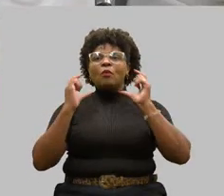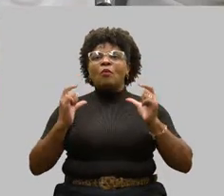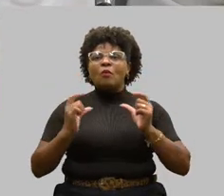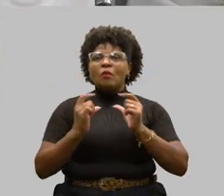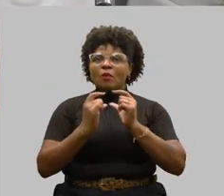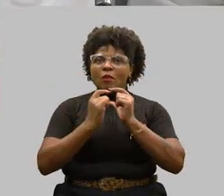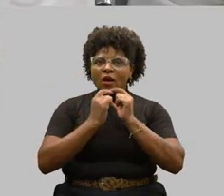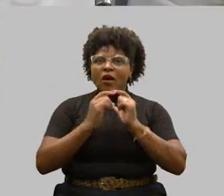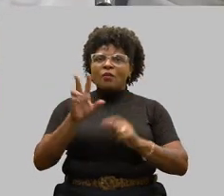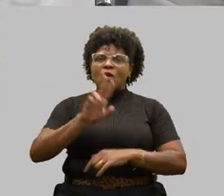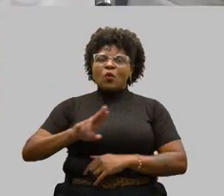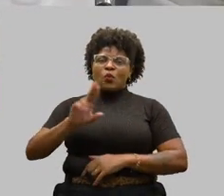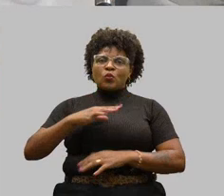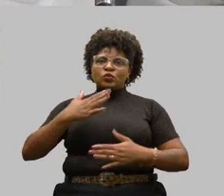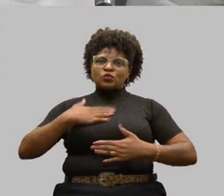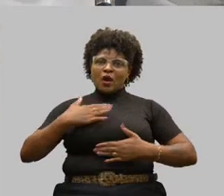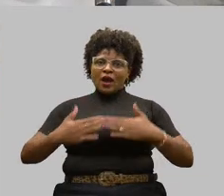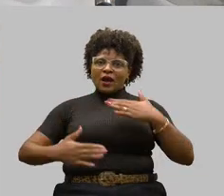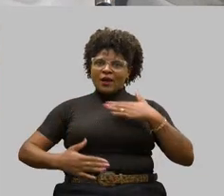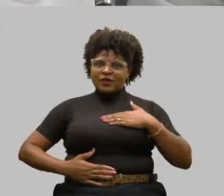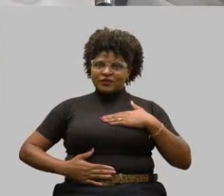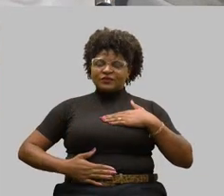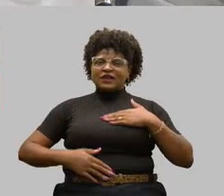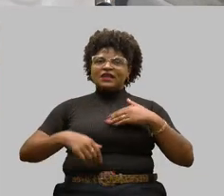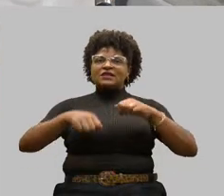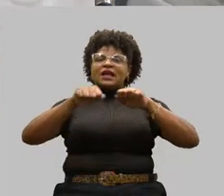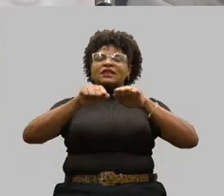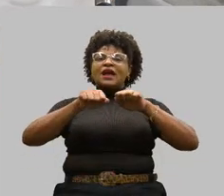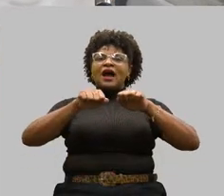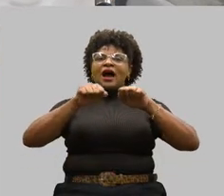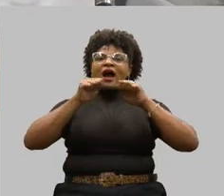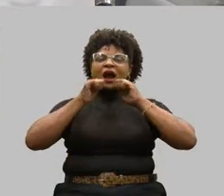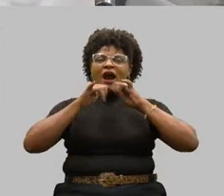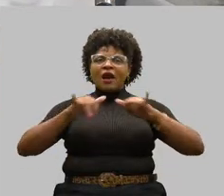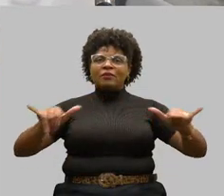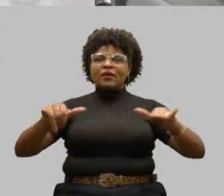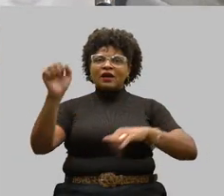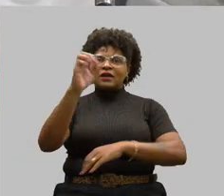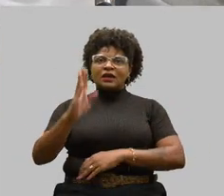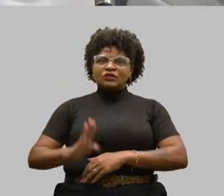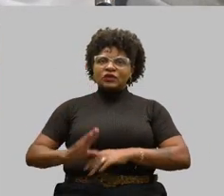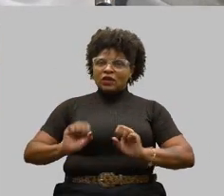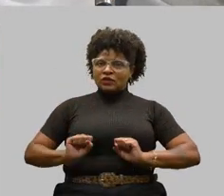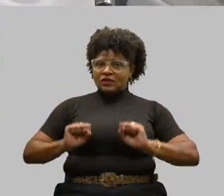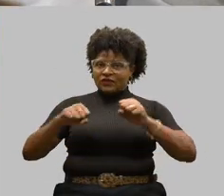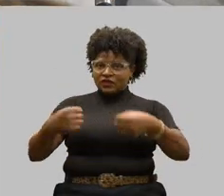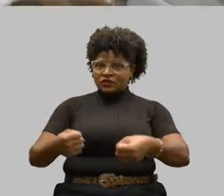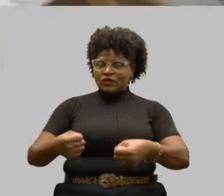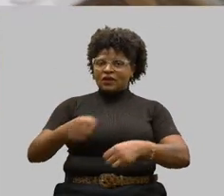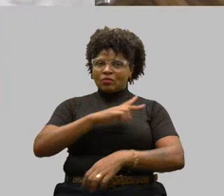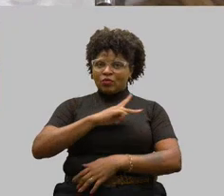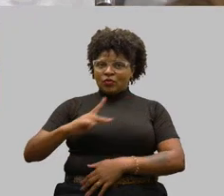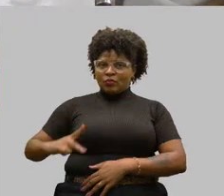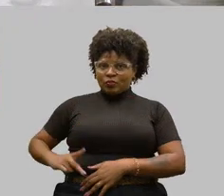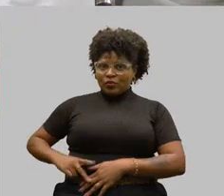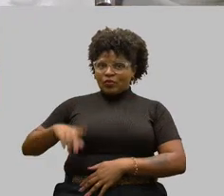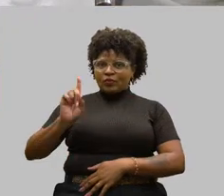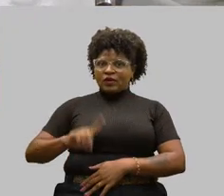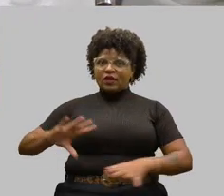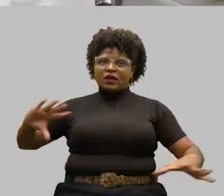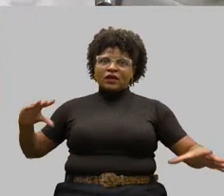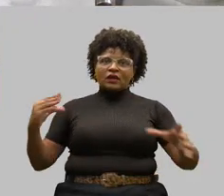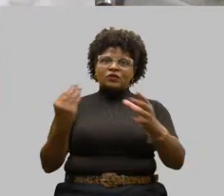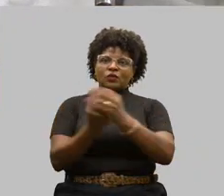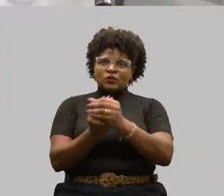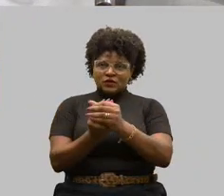campanha Nacional da Defensoria Pública esse ano a gente está em campanha sobre a inclusão que você defensoria pública em Ação